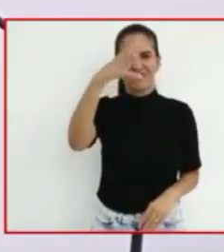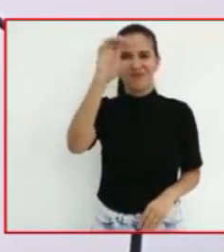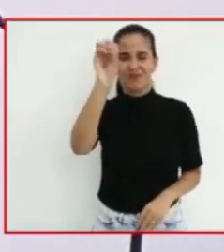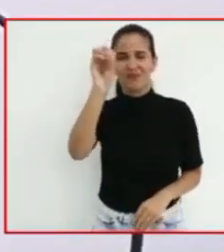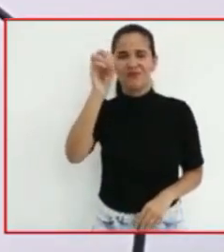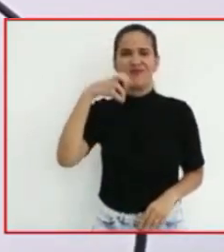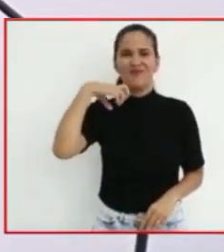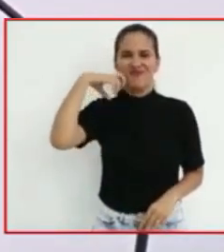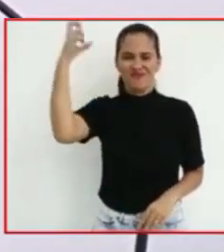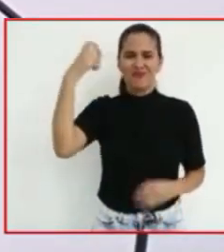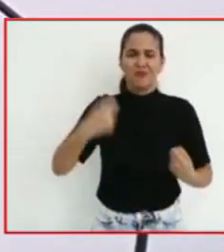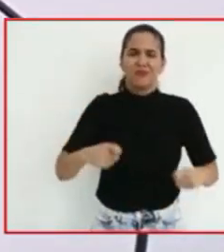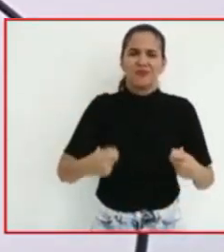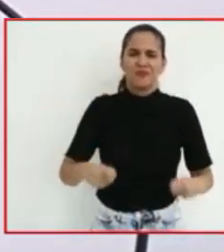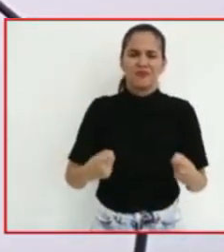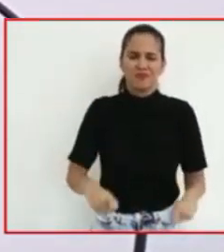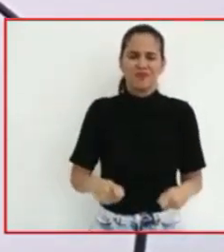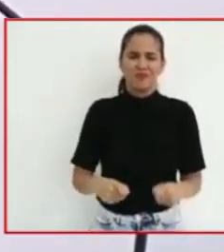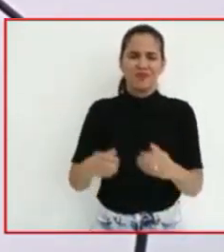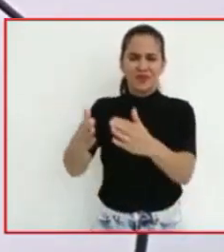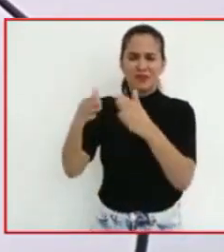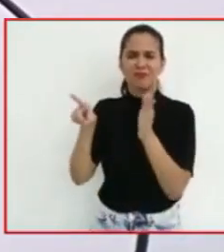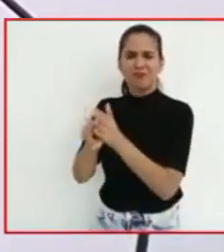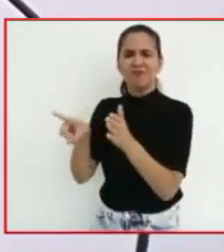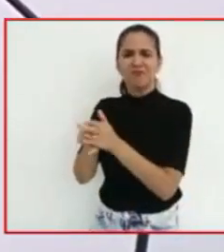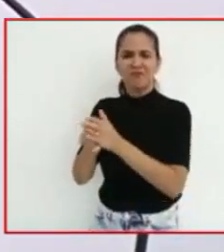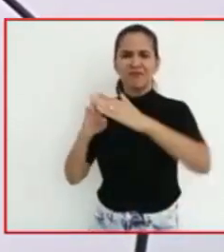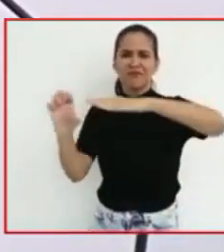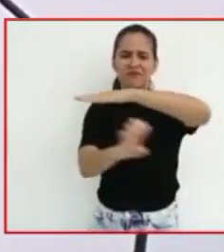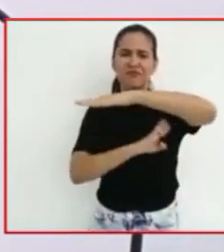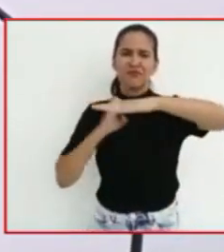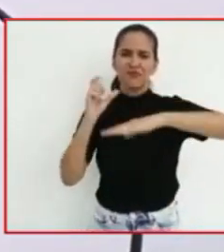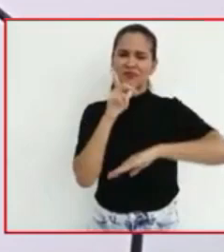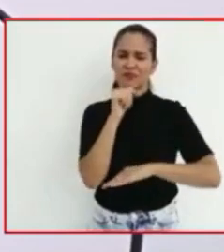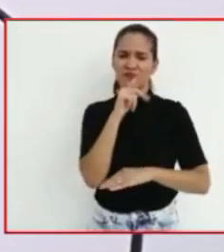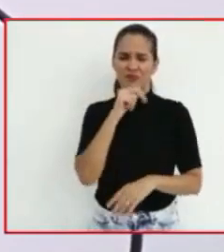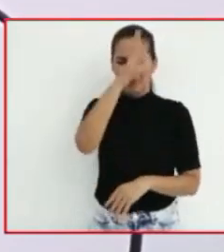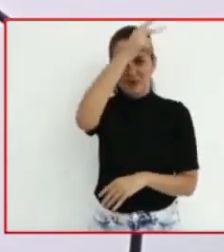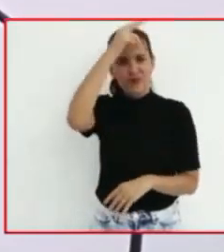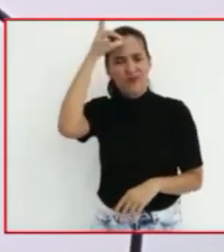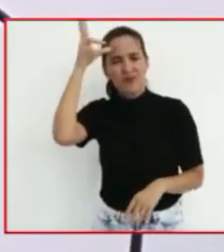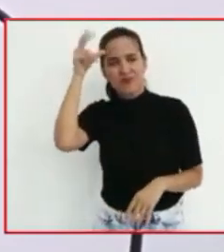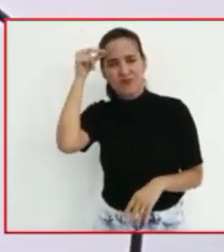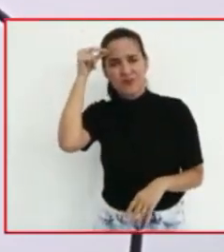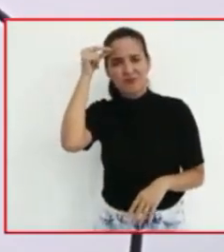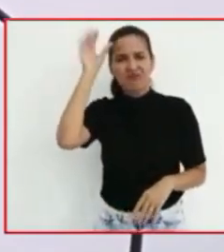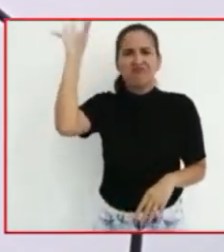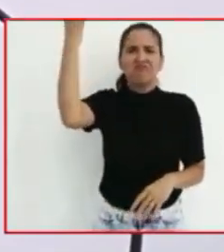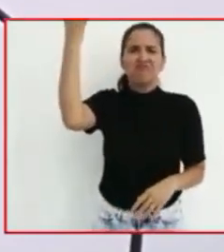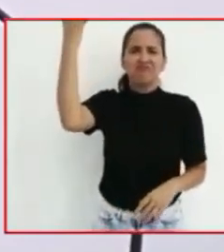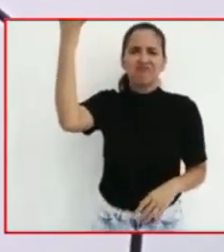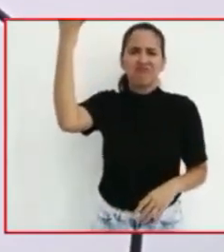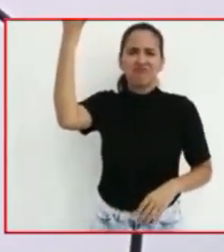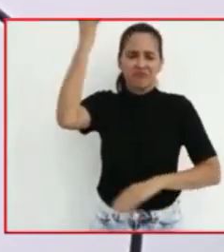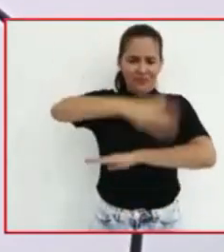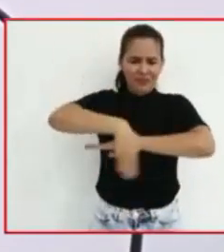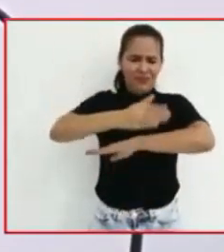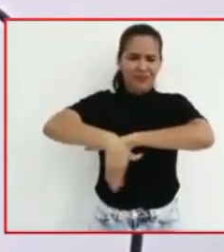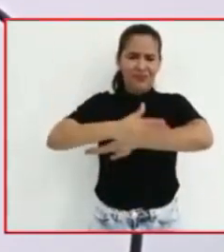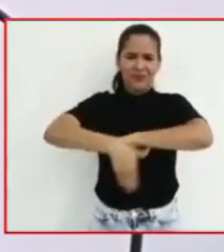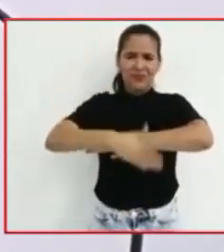Temos que cobrar urgente da Sanesu. E que o prefeito também cobre dura, faça uma cobrança